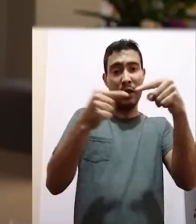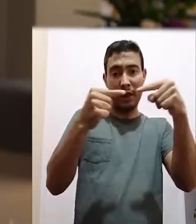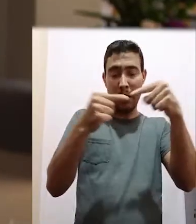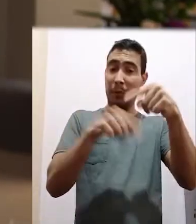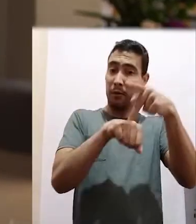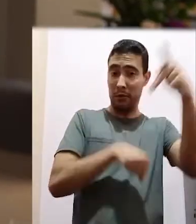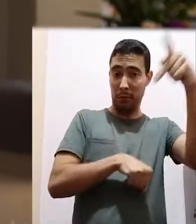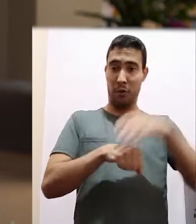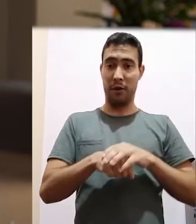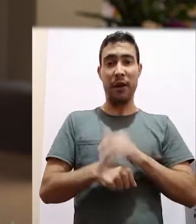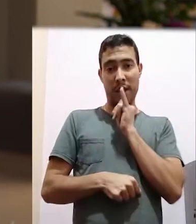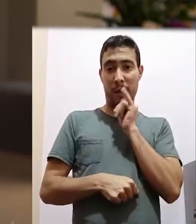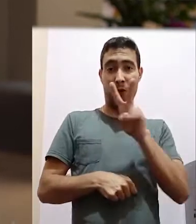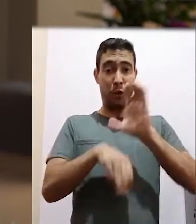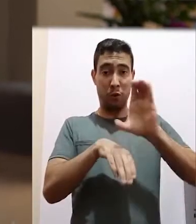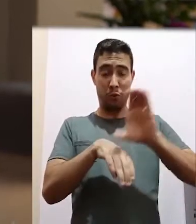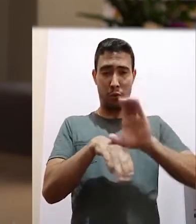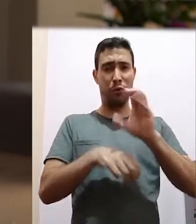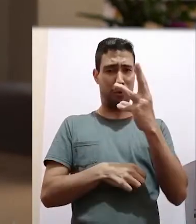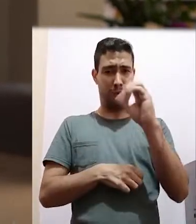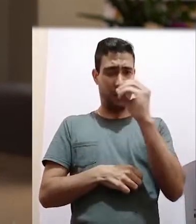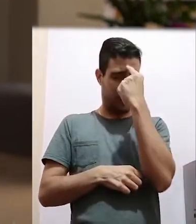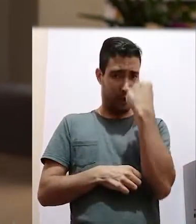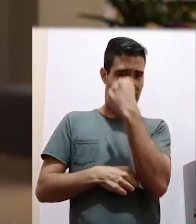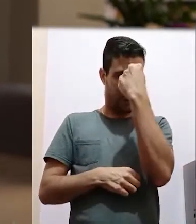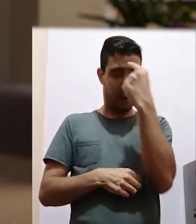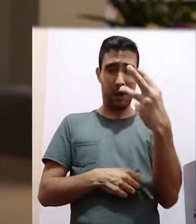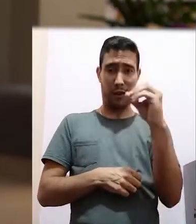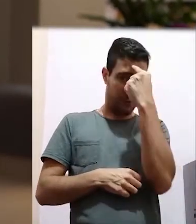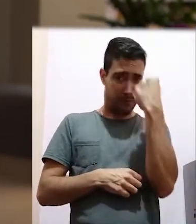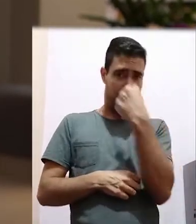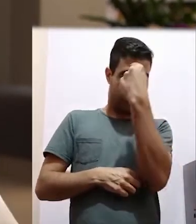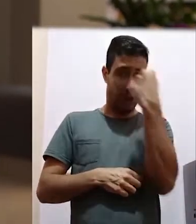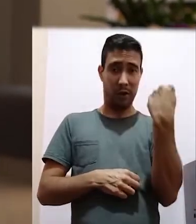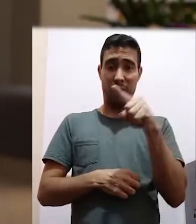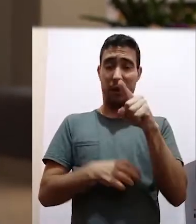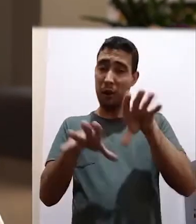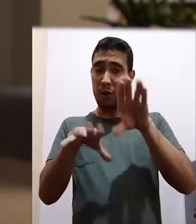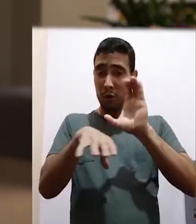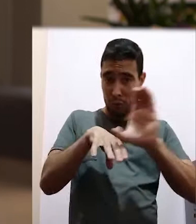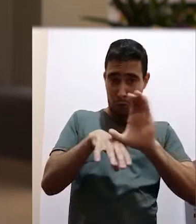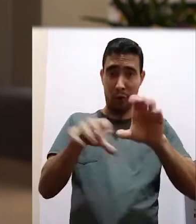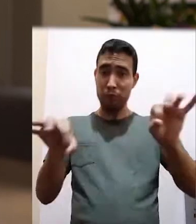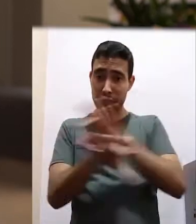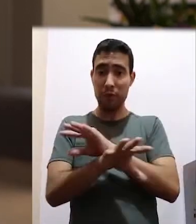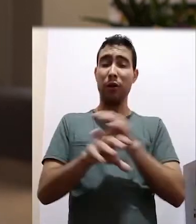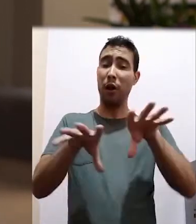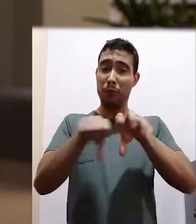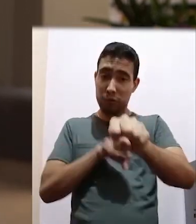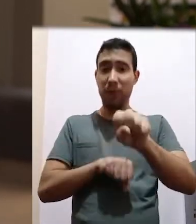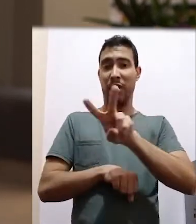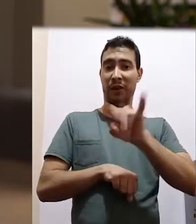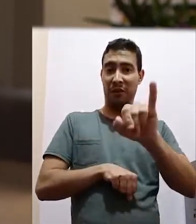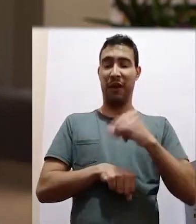ter são cursos com duração de 30 horas que vocês podem cursar e vocês vão receber as certificações imediatamente, o que significa que